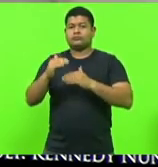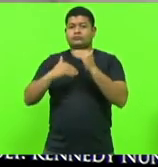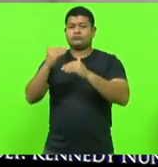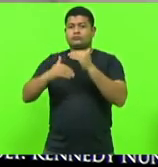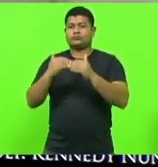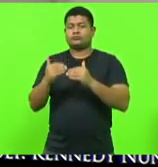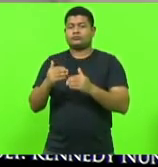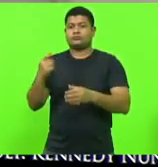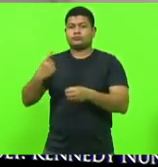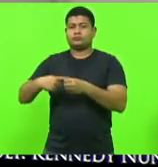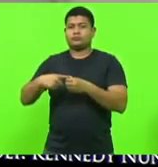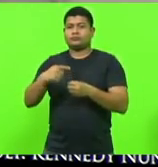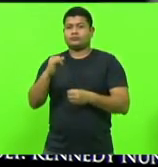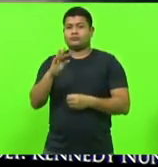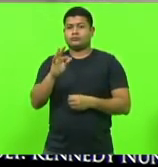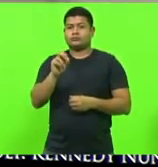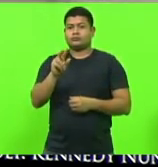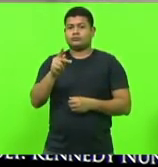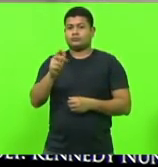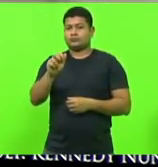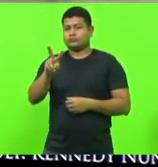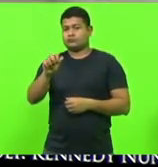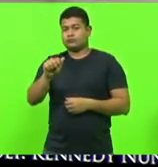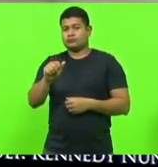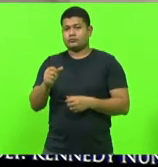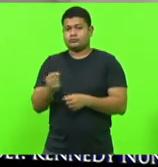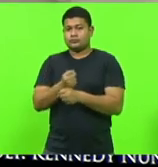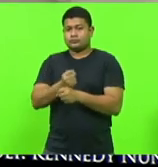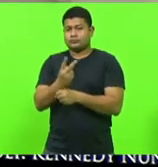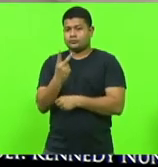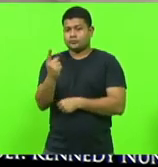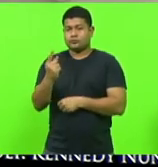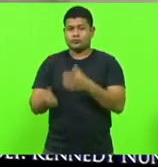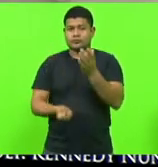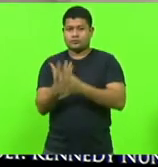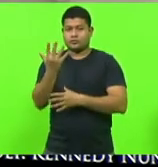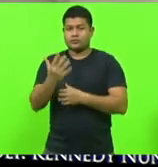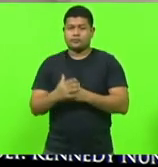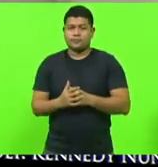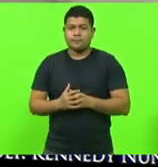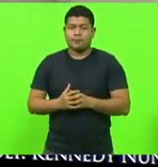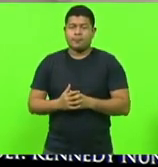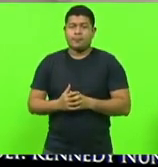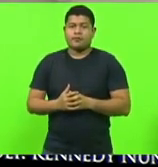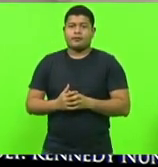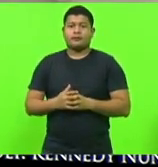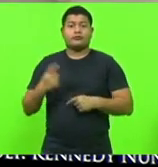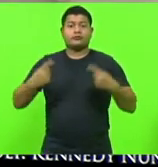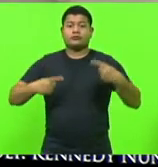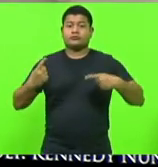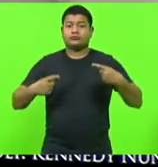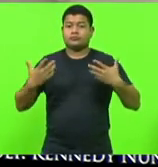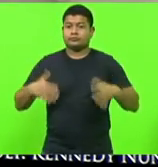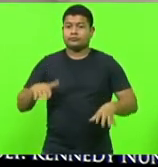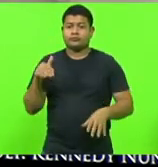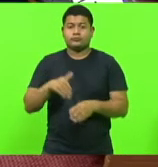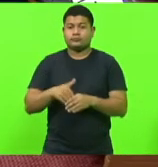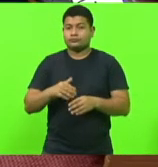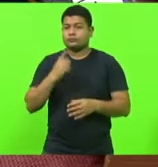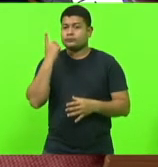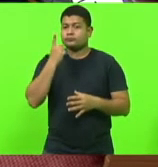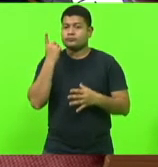e Toupava pela passagem dos 21 anos de criação. Em discussão. Não havendo quem queira discutir. Em